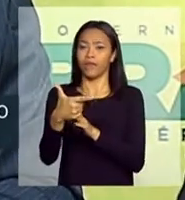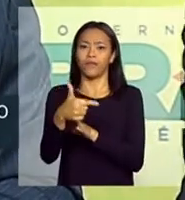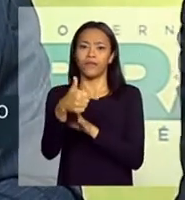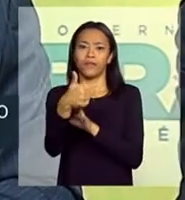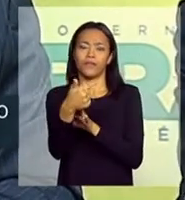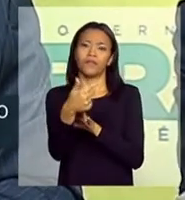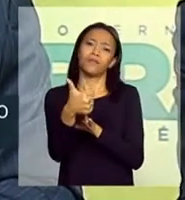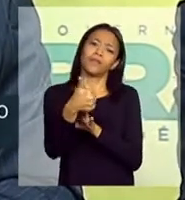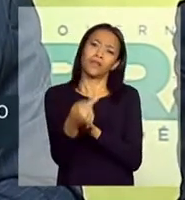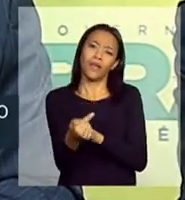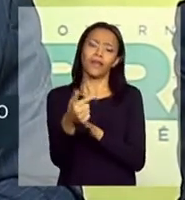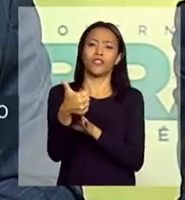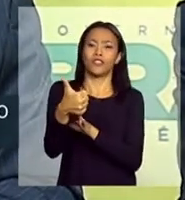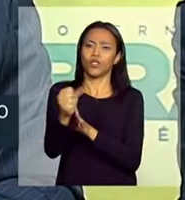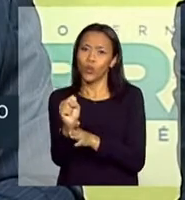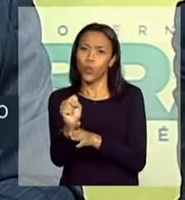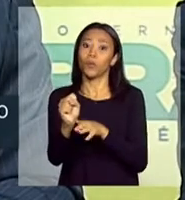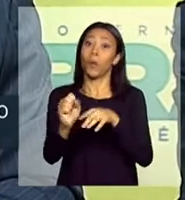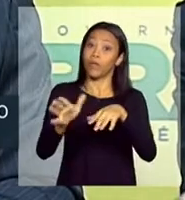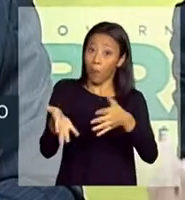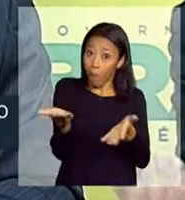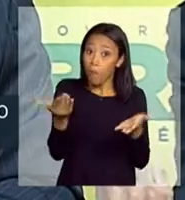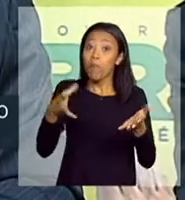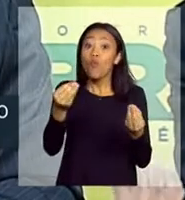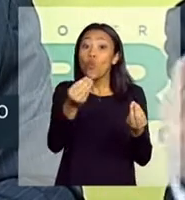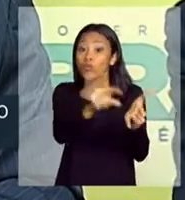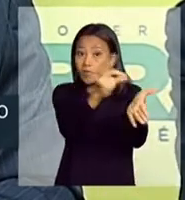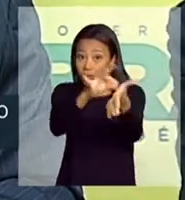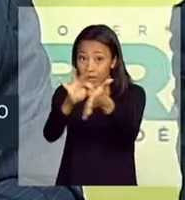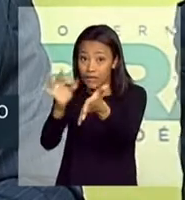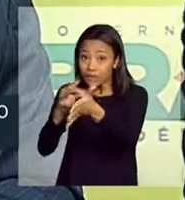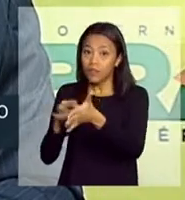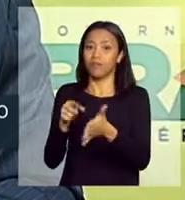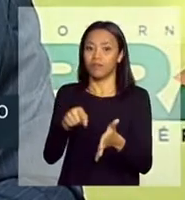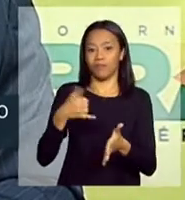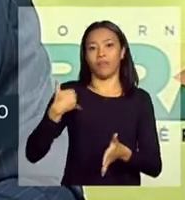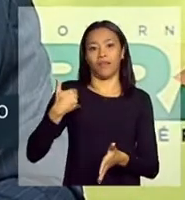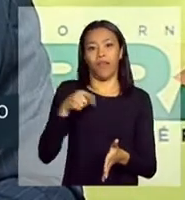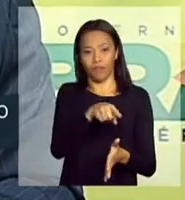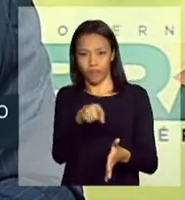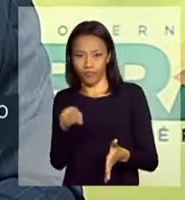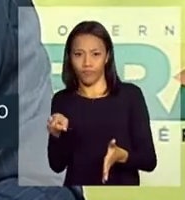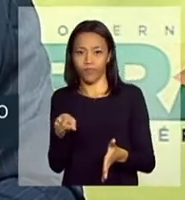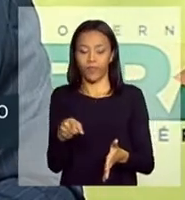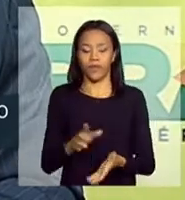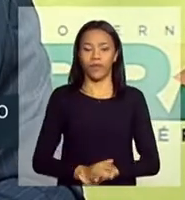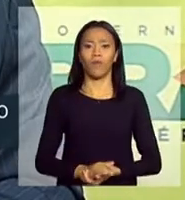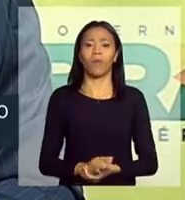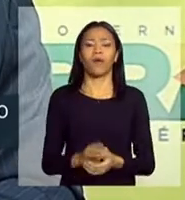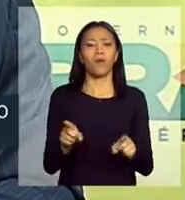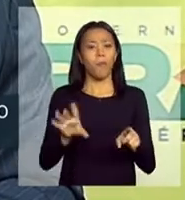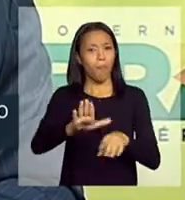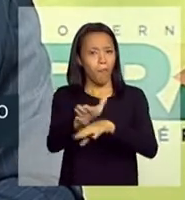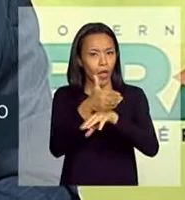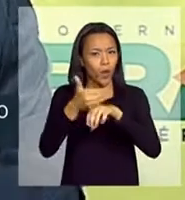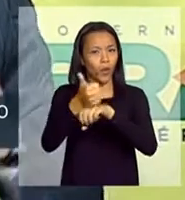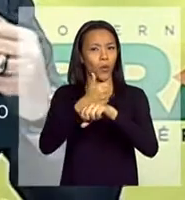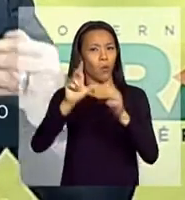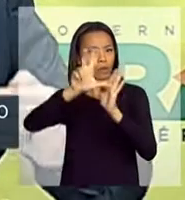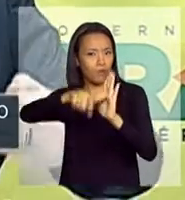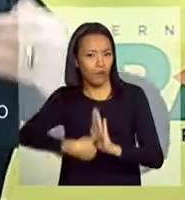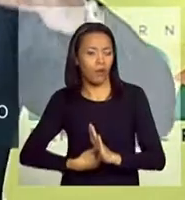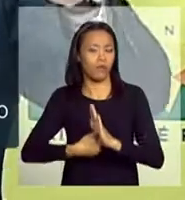só os concluintes que estão que são a grande massa do Enem hoje melhorou ainda a defasagem idade-série